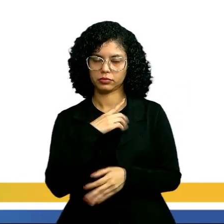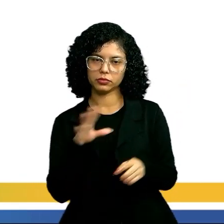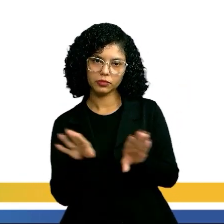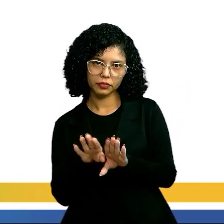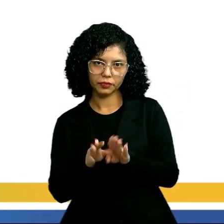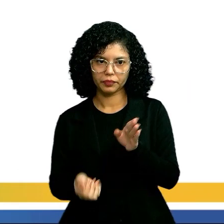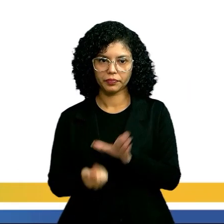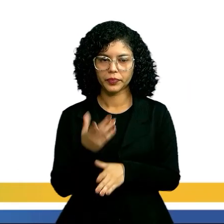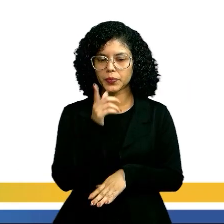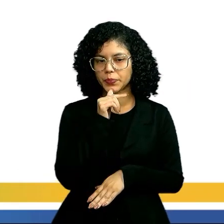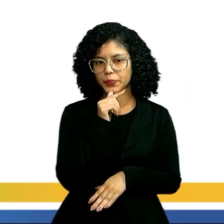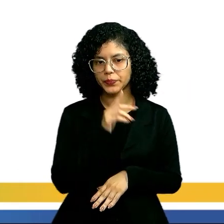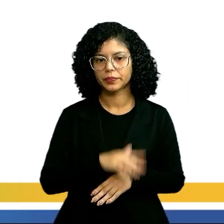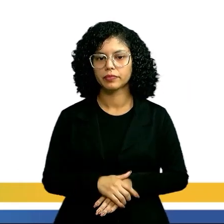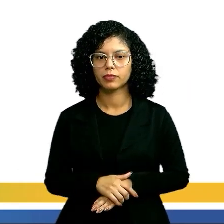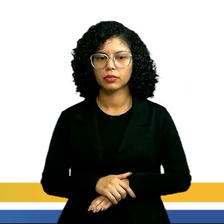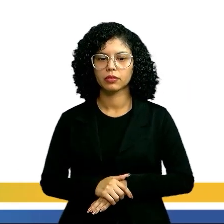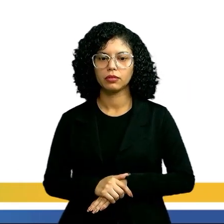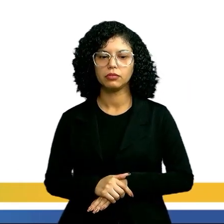a produção de água.